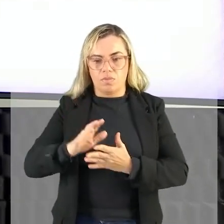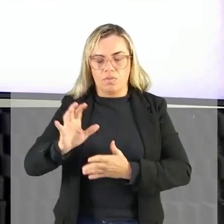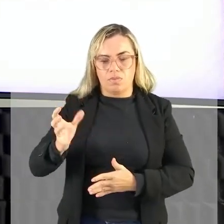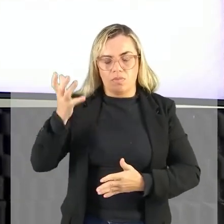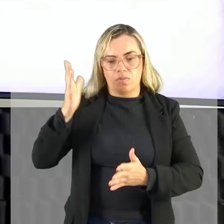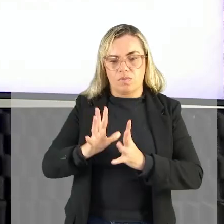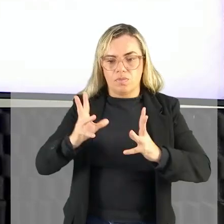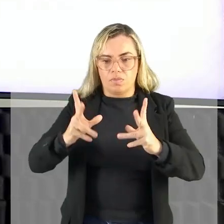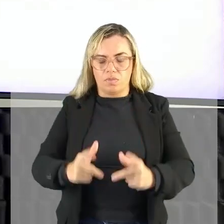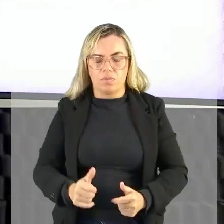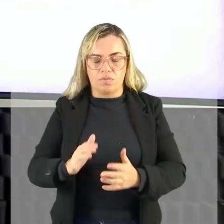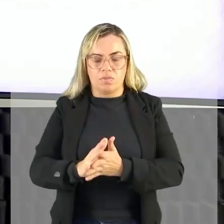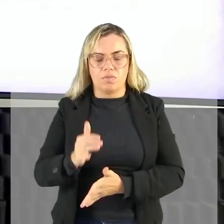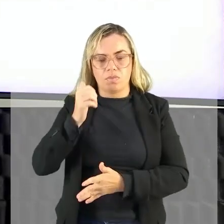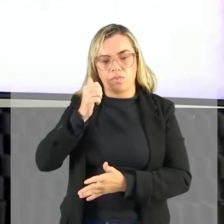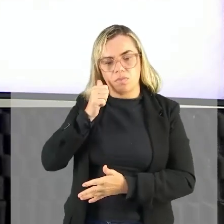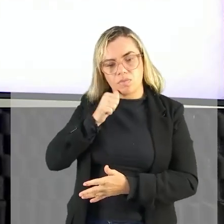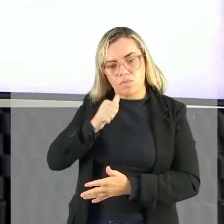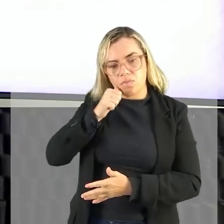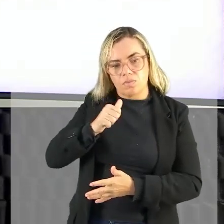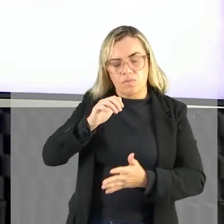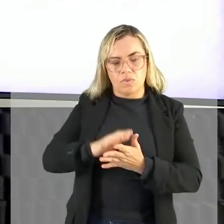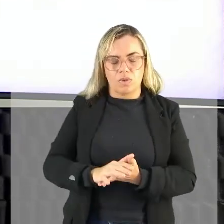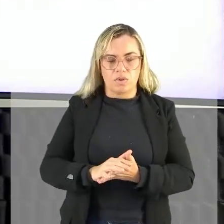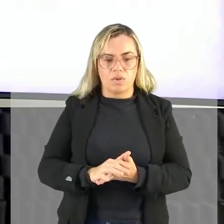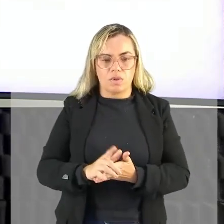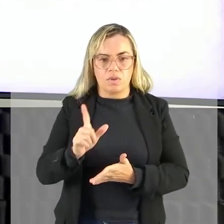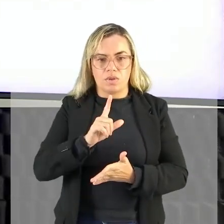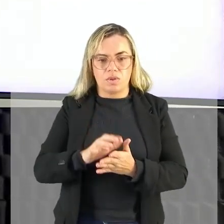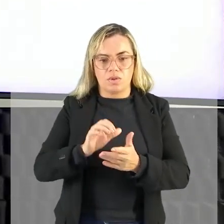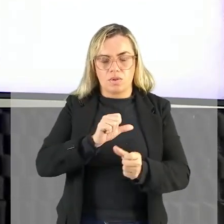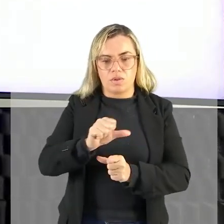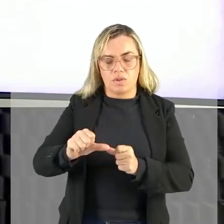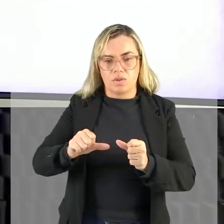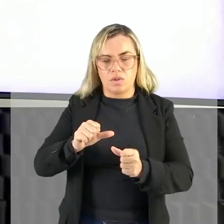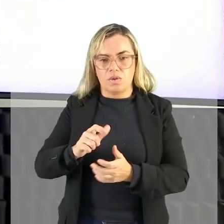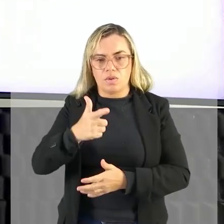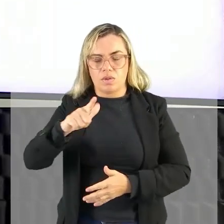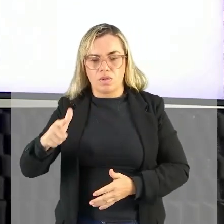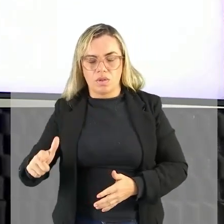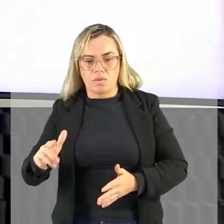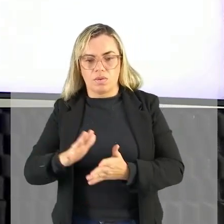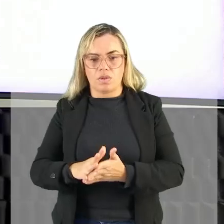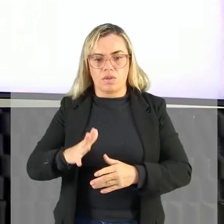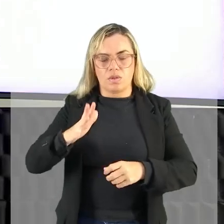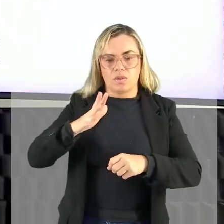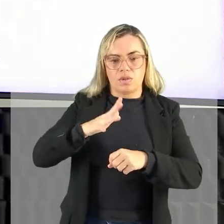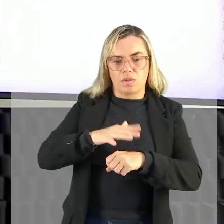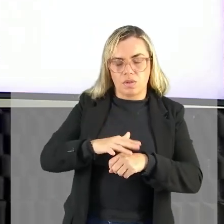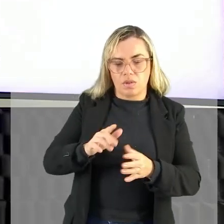ocorre em todas as mulheres sem alteração patológica, tá? A gente vai ver a figura, então,